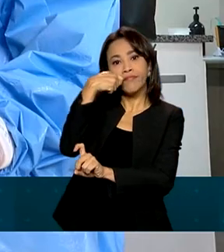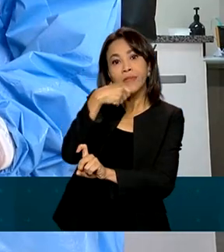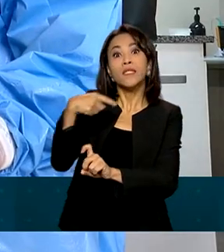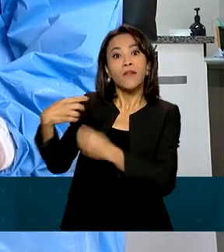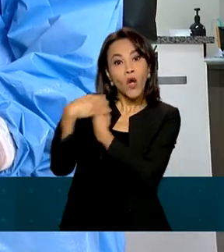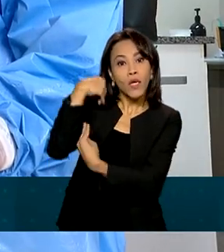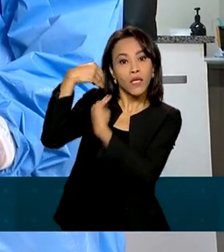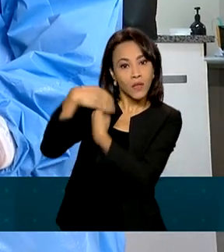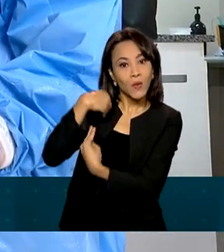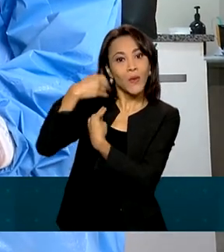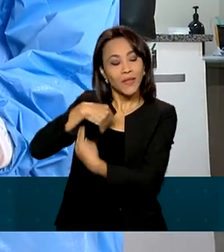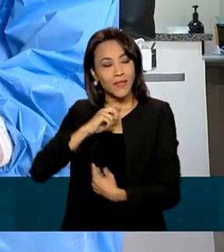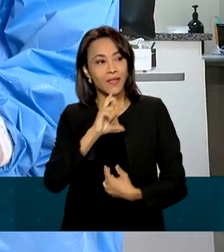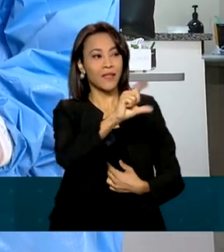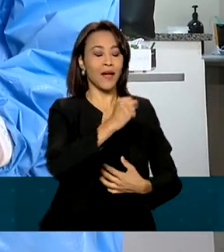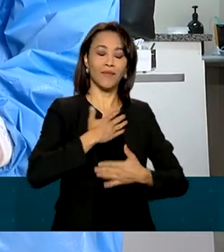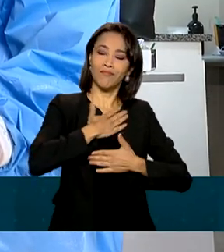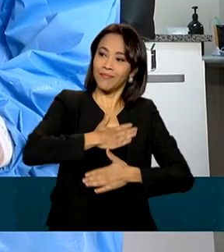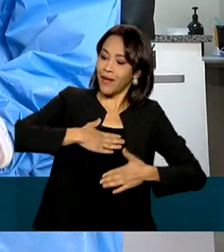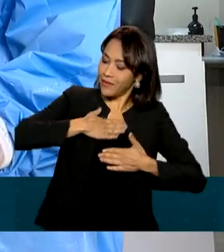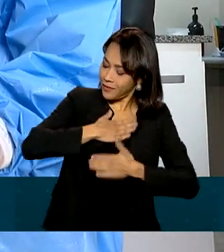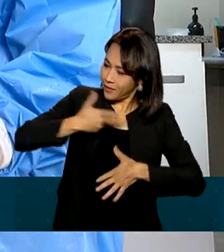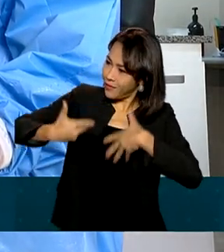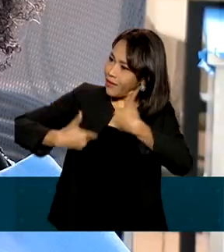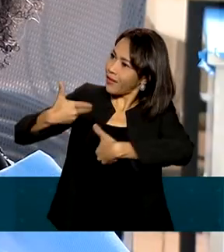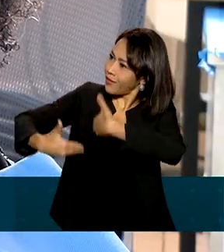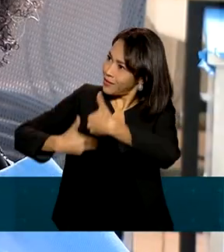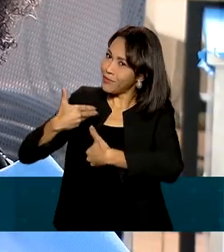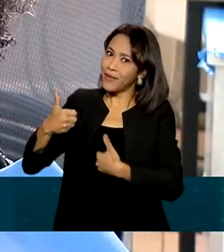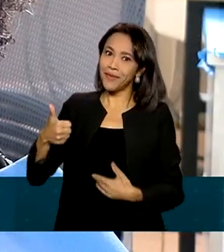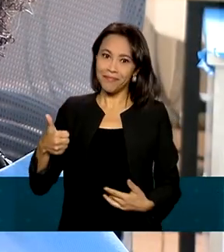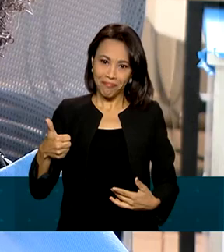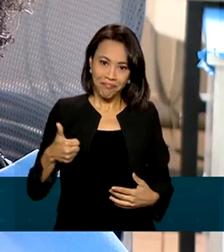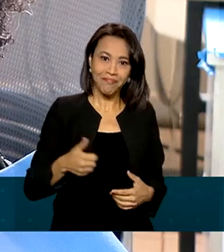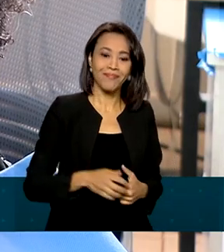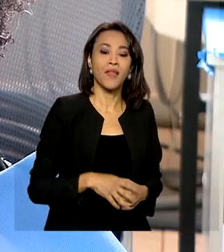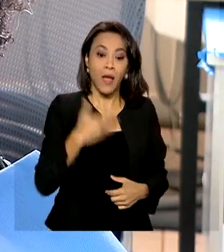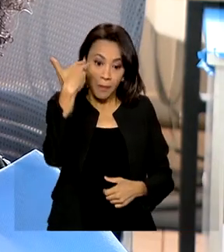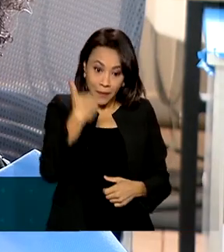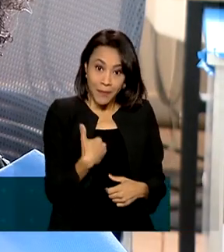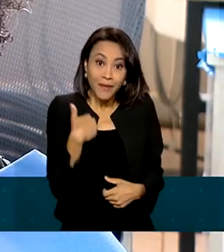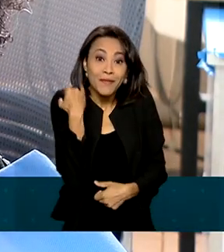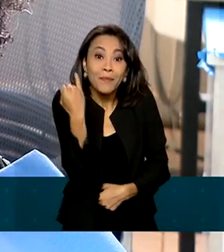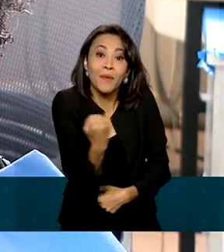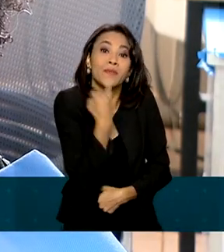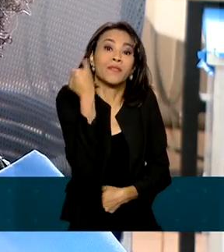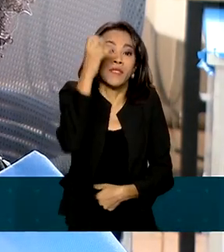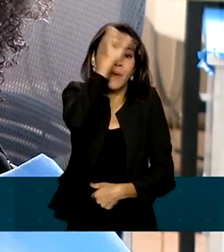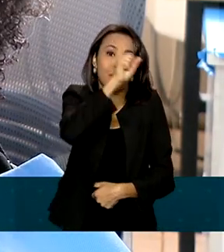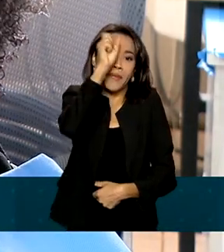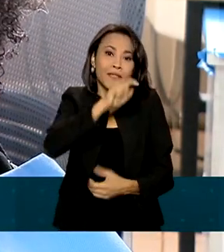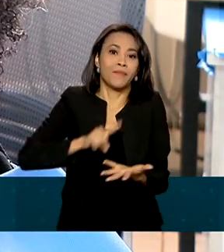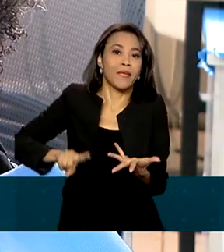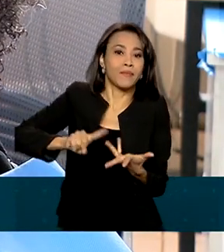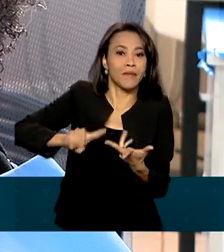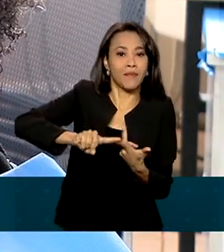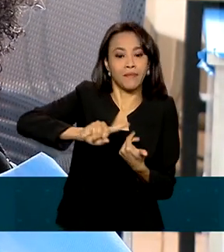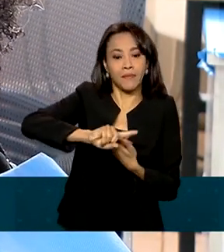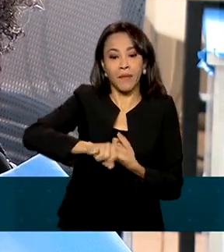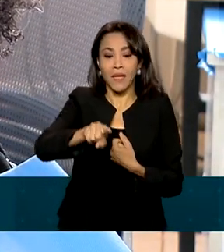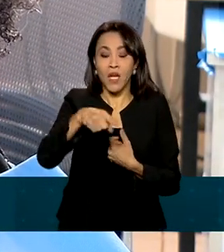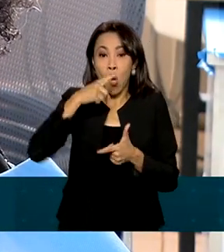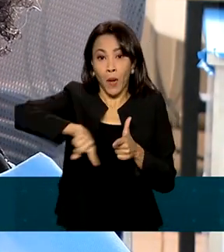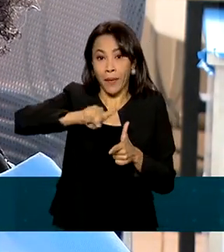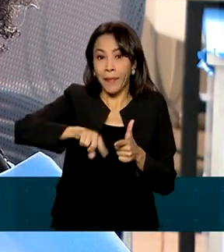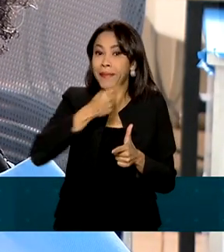orientações e saiu de lá satisfeita com o atendimento para mim foi muito importante Aprendi muita coisa um problema